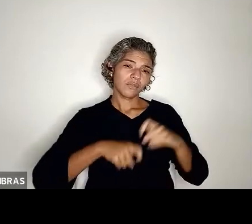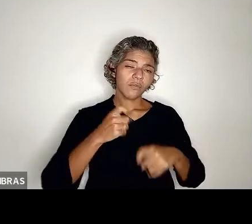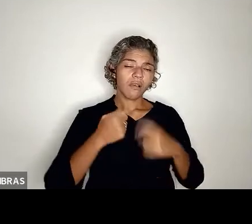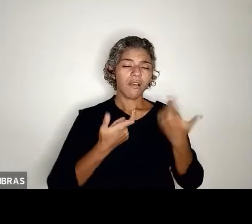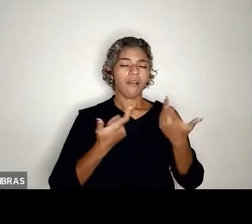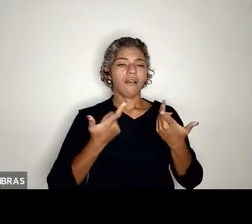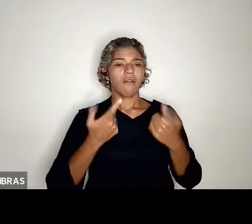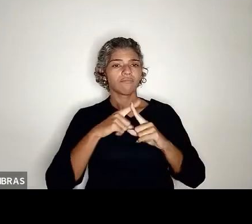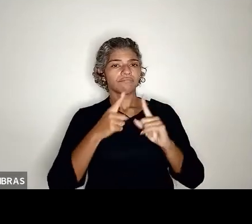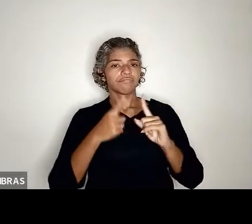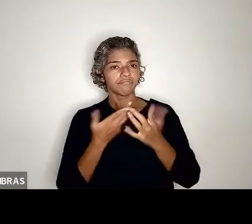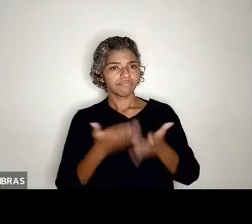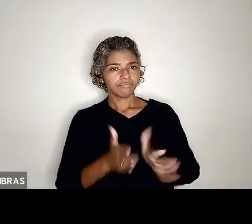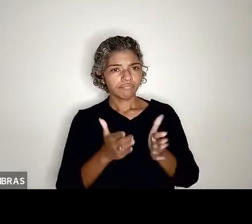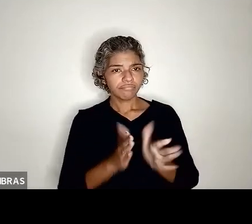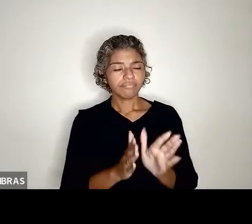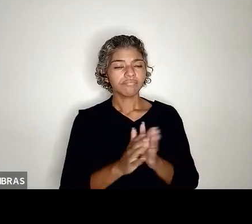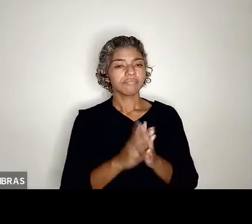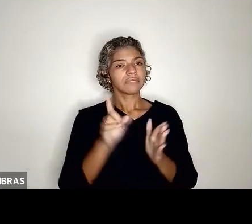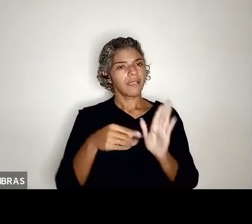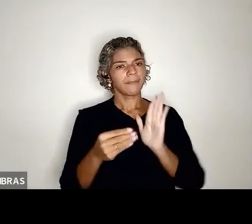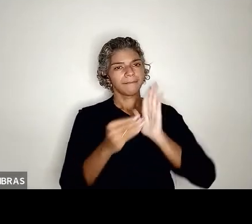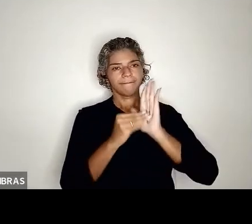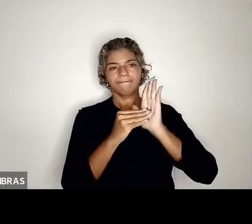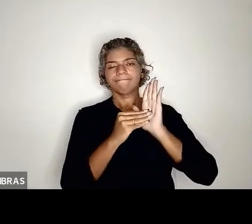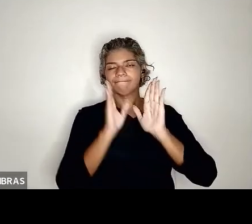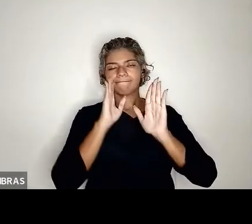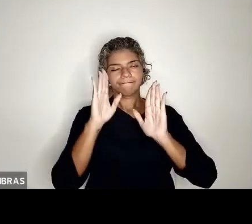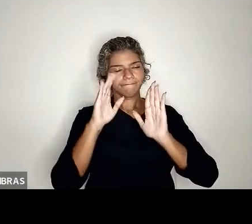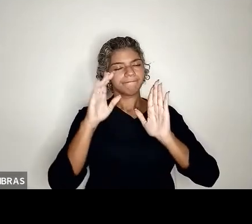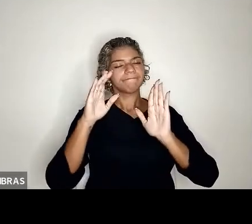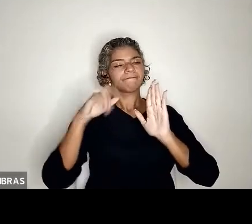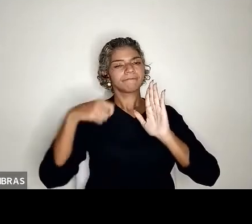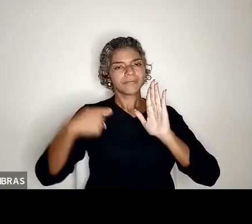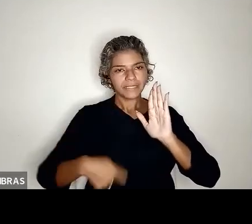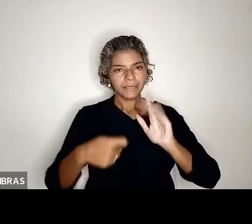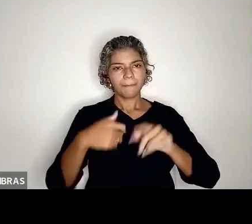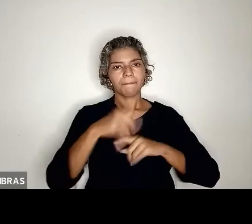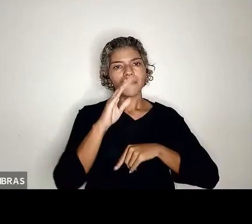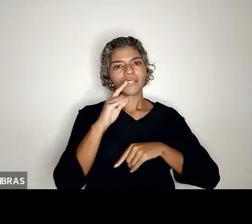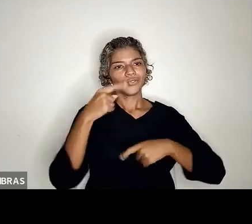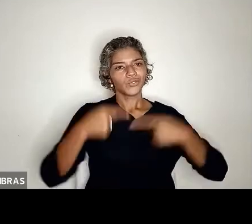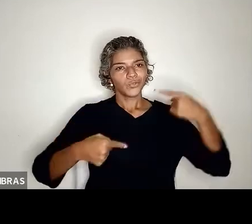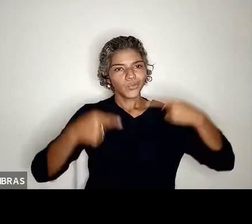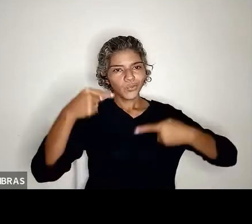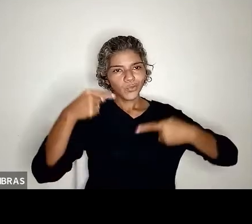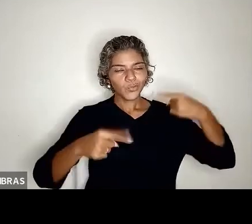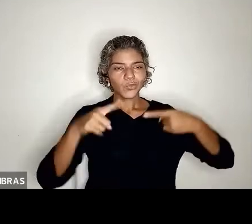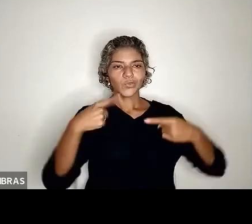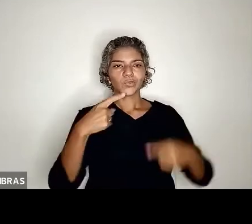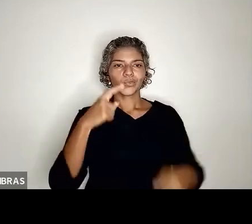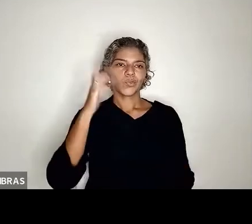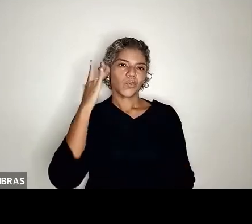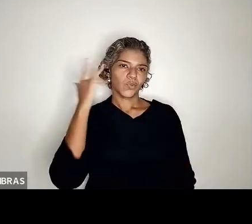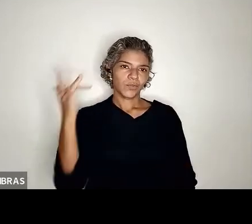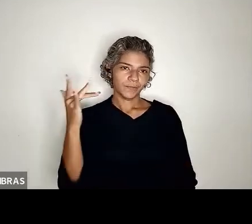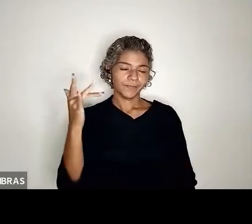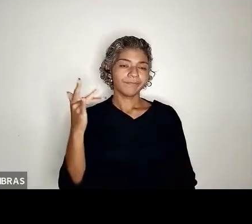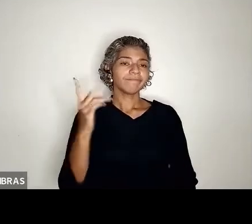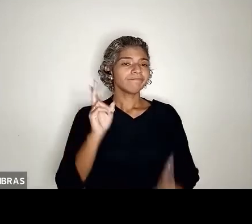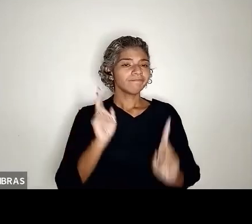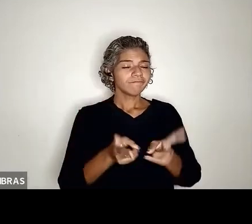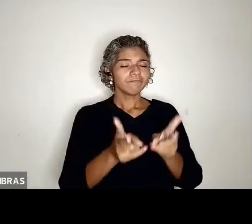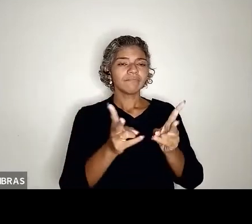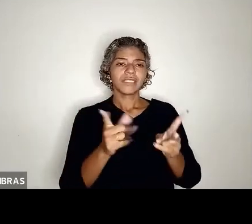agenda é fundamental e ela merece todo espaço de discussão assim, no nosso cotidiano, né? Apesar de todos os desafios, como a Ana Lúcia